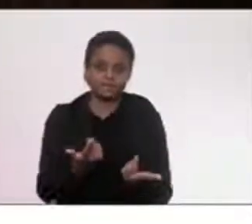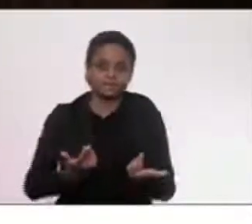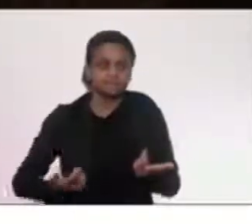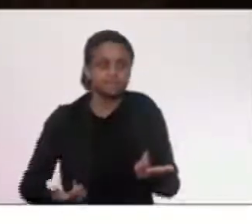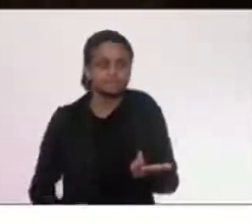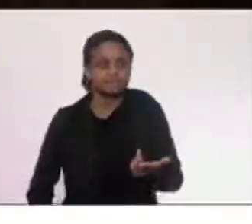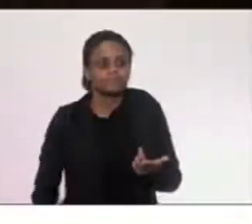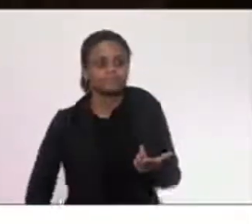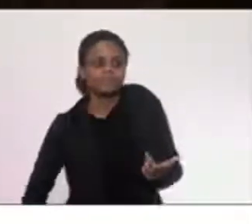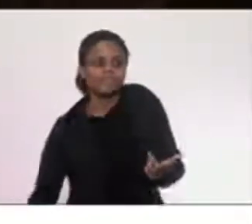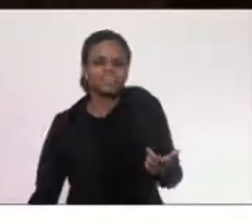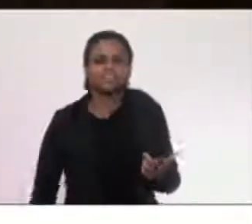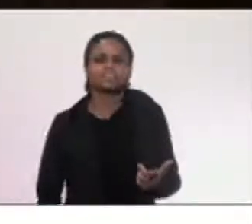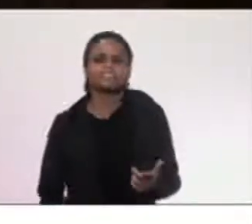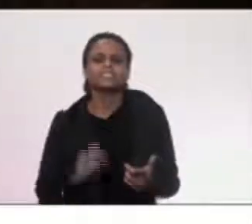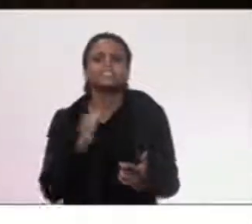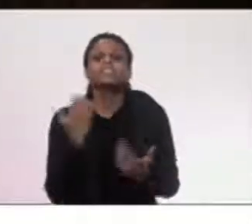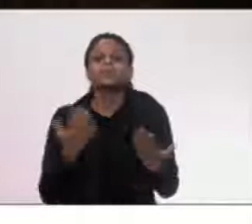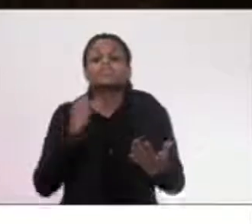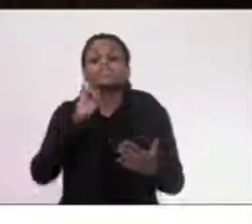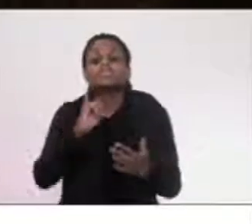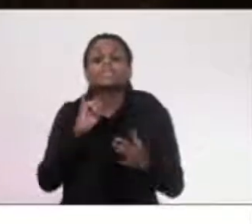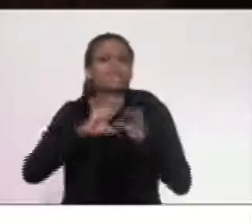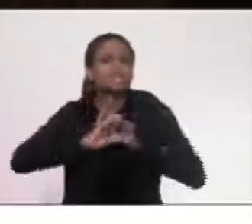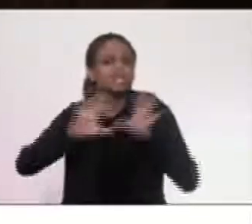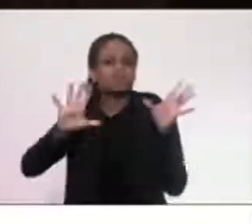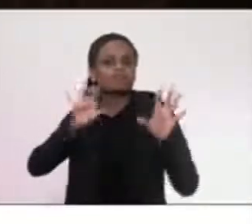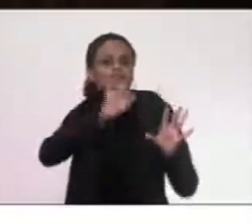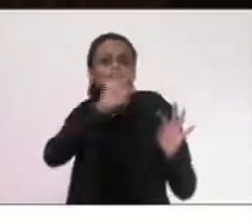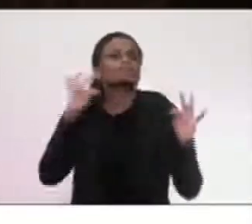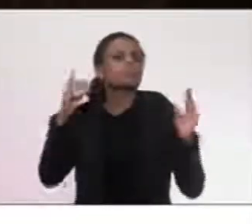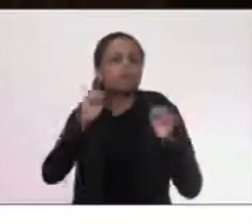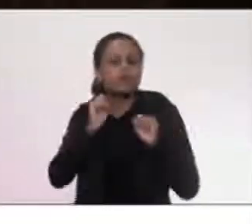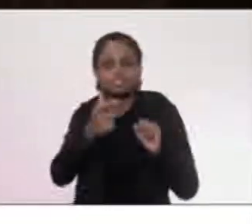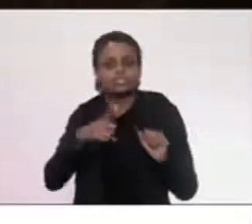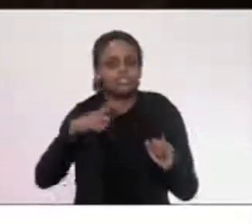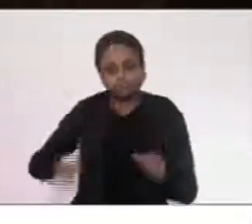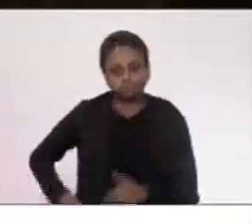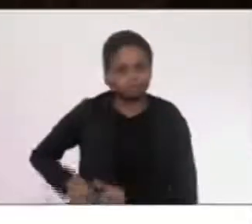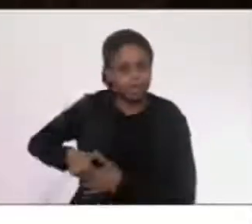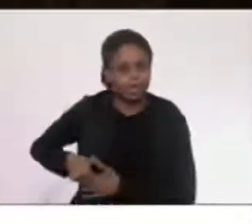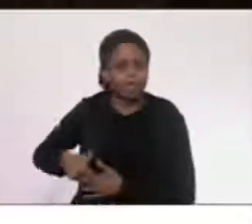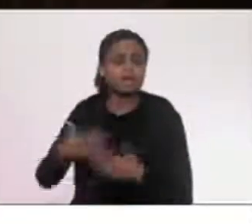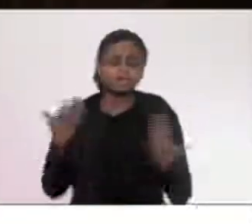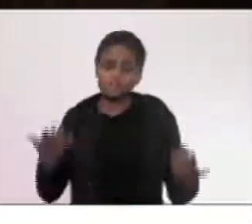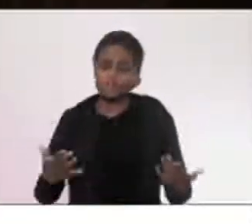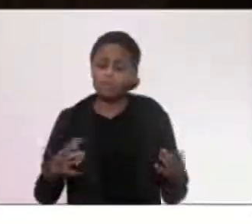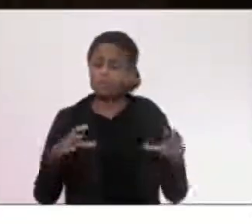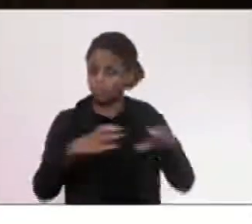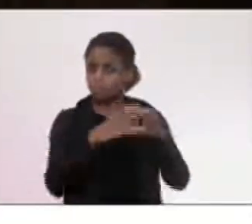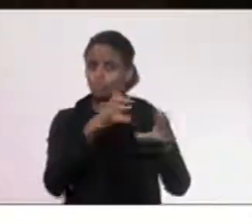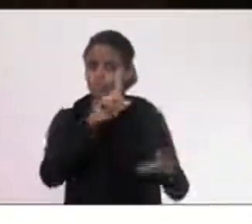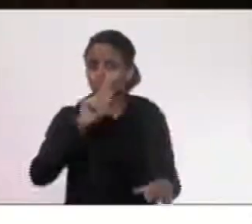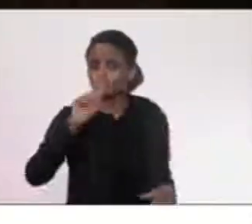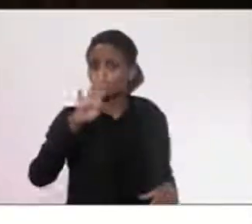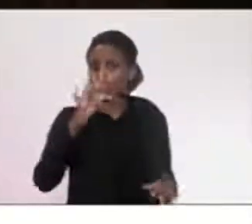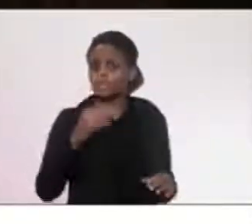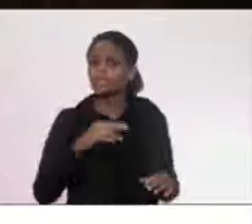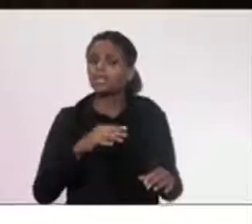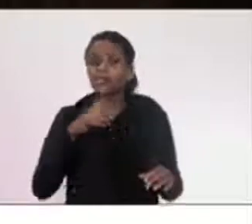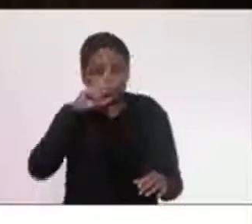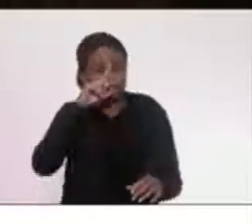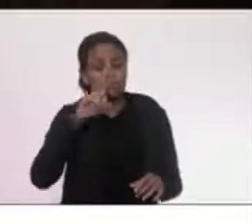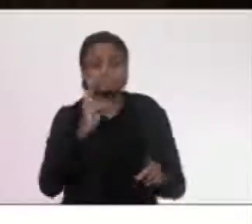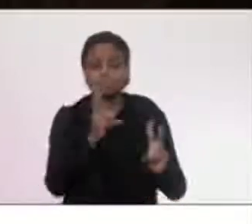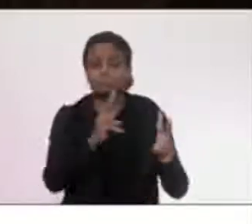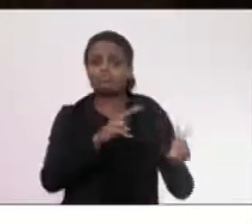aí liberado, essa população também sofre diretamente o risco de ser assassinada, continuar sendo assassinada por